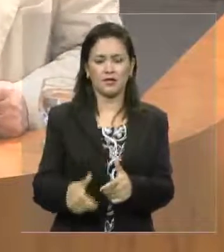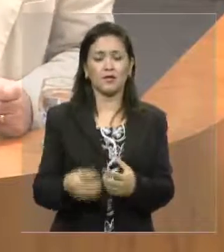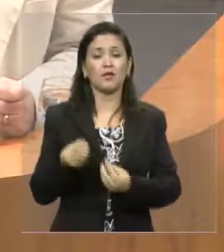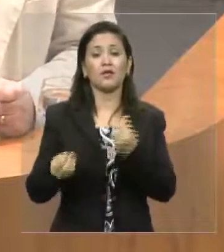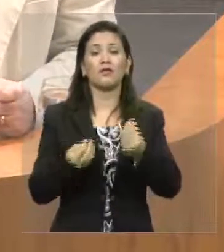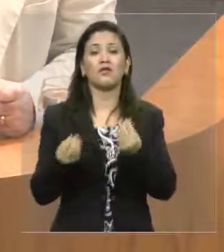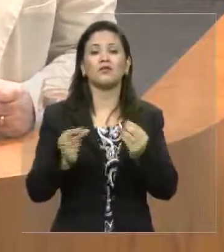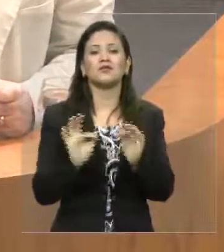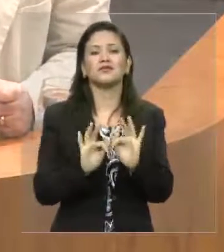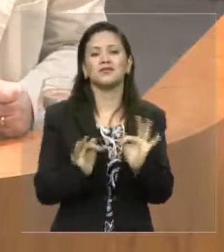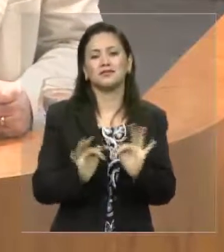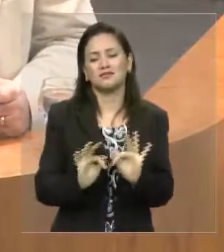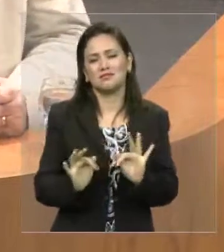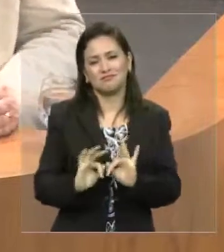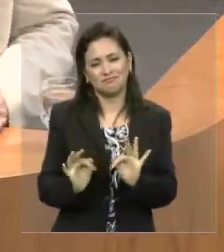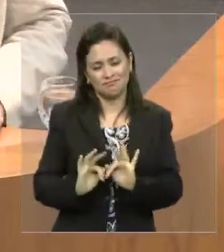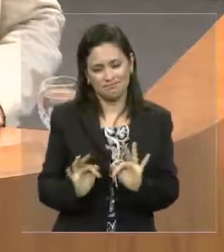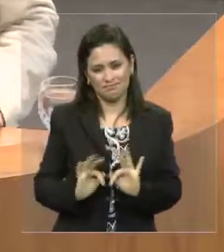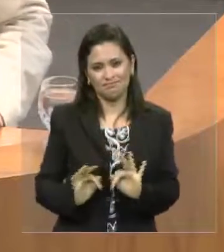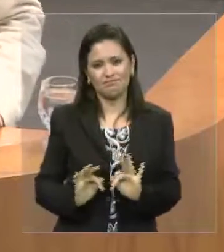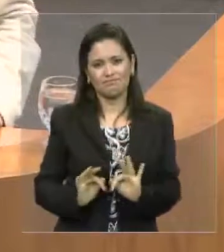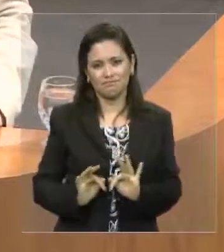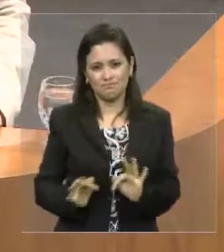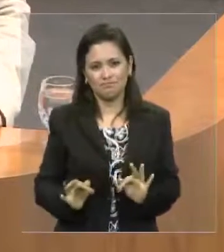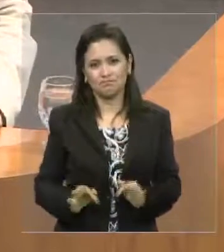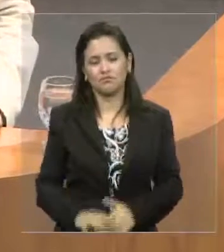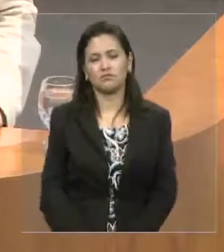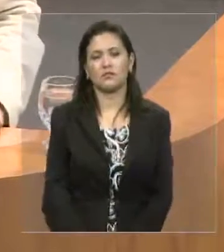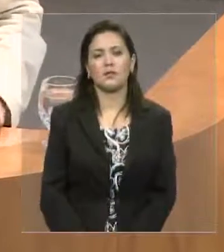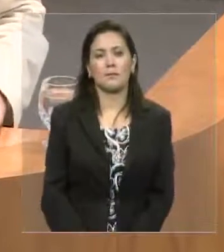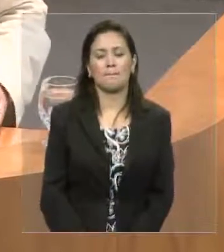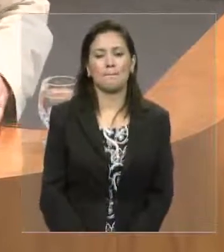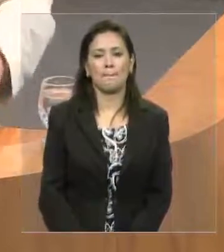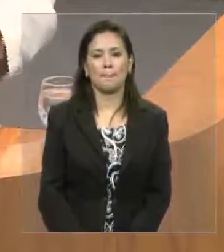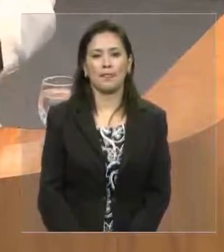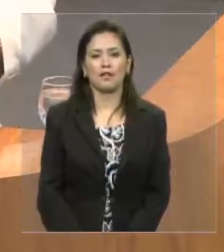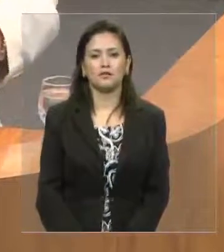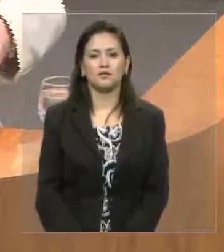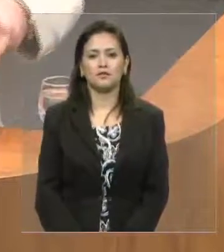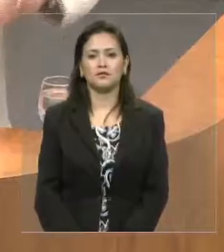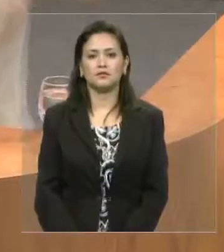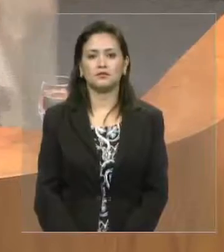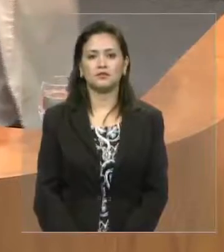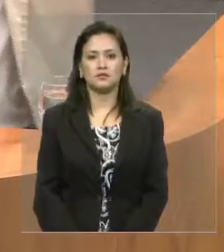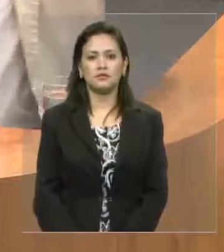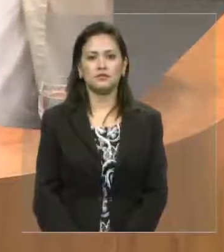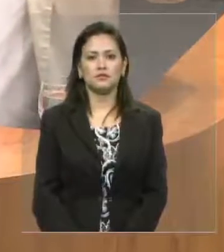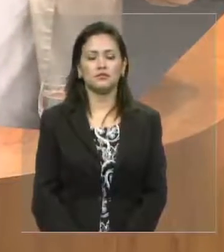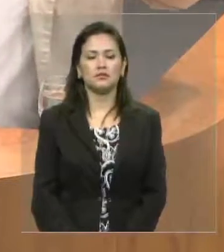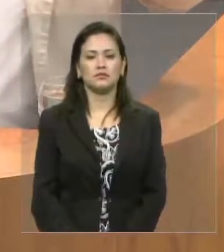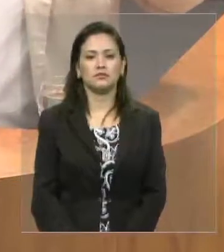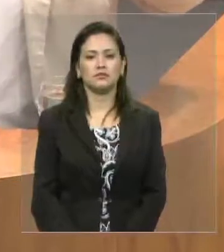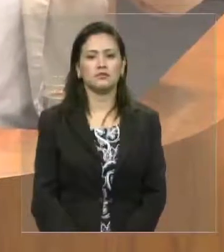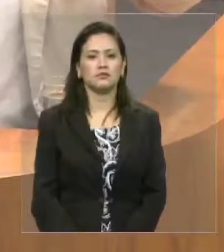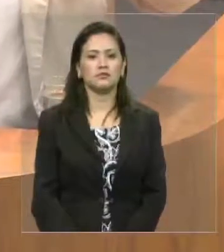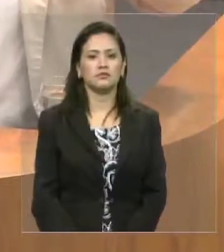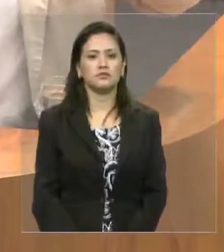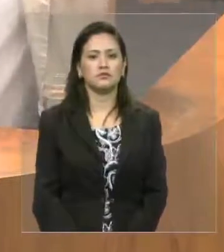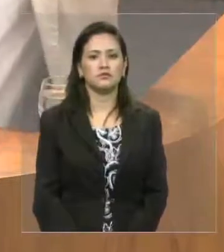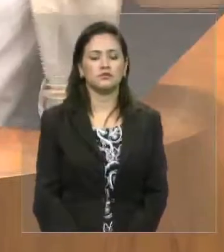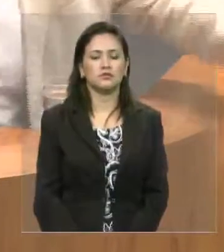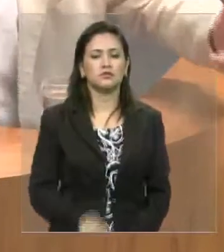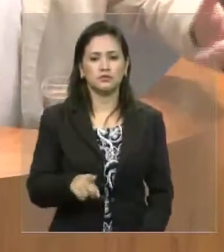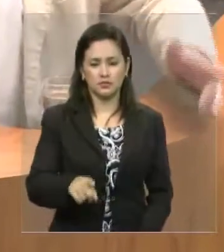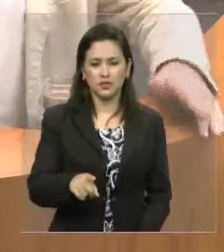Graça Paz. Ali estava previsto a obra de